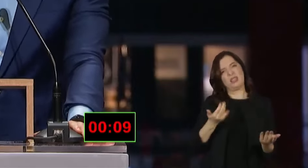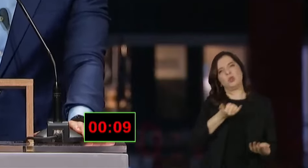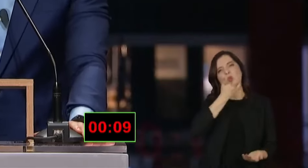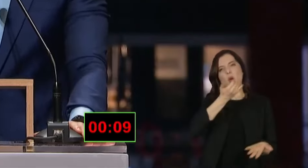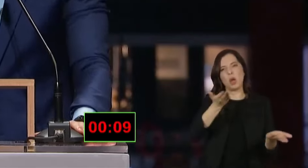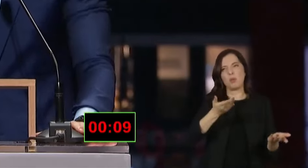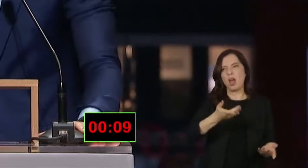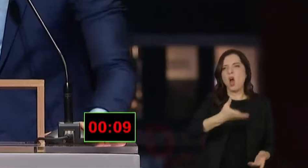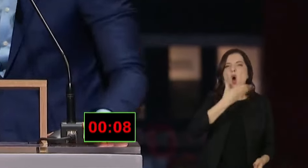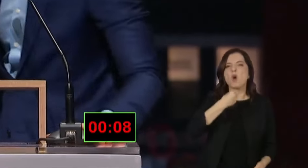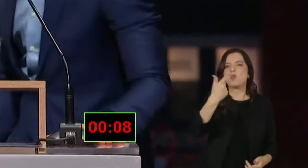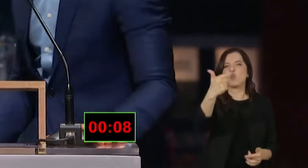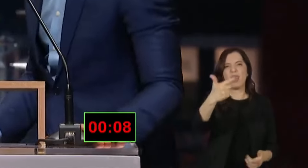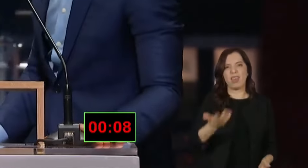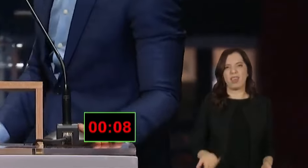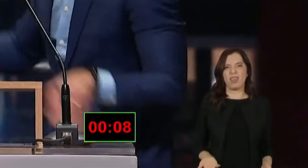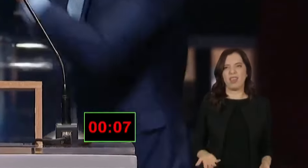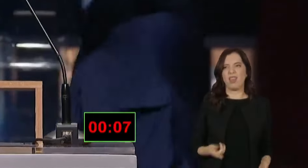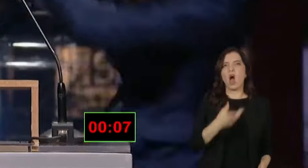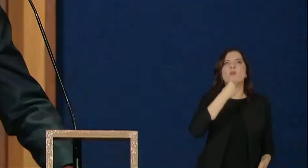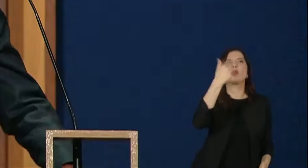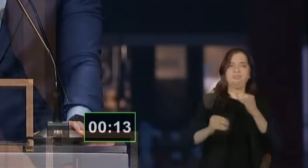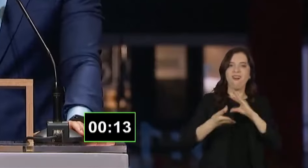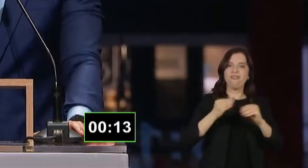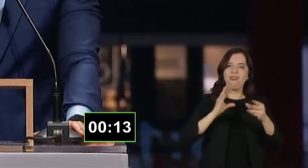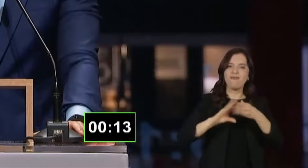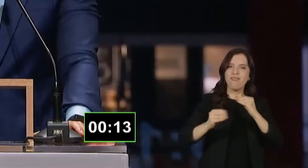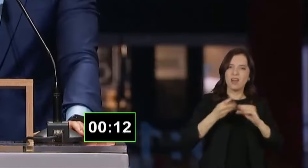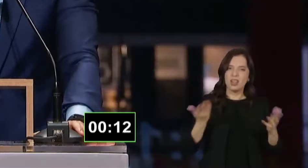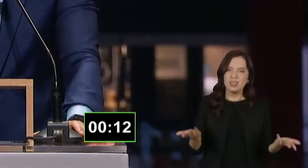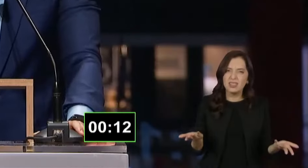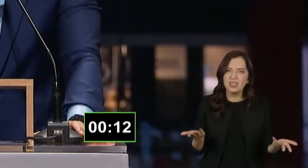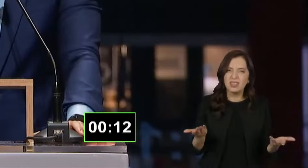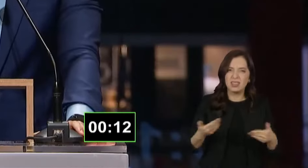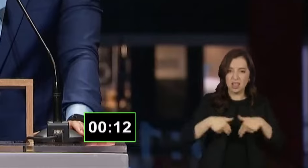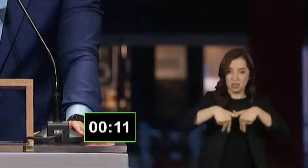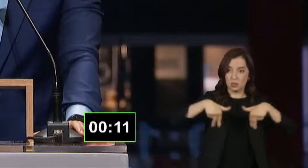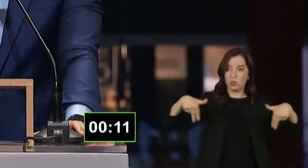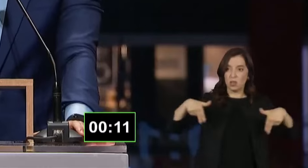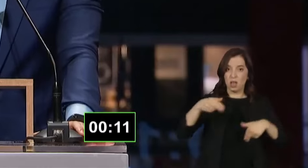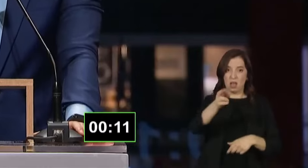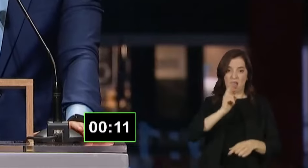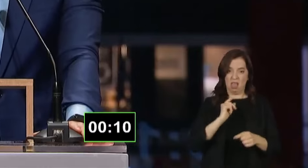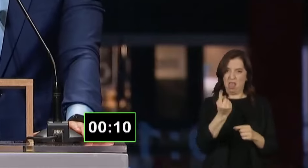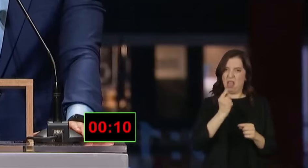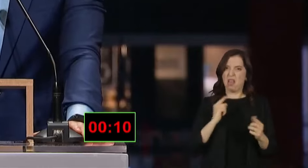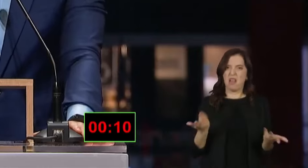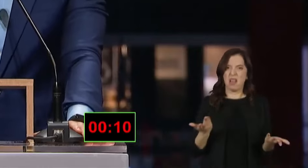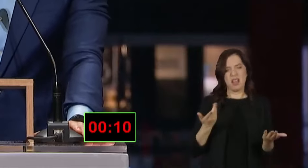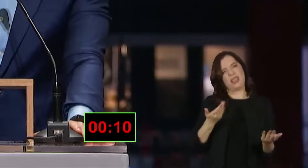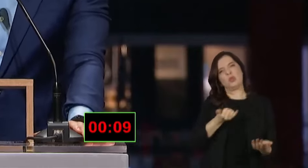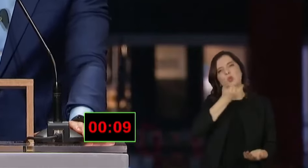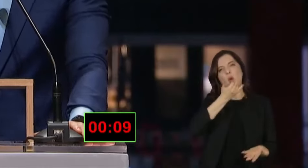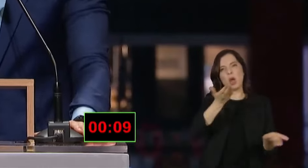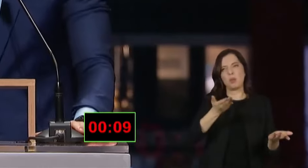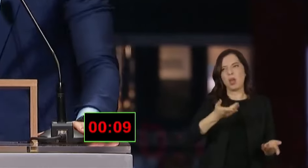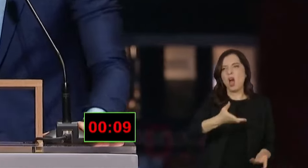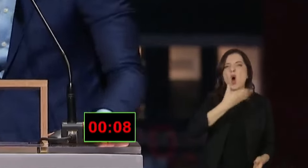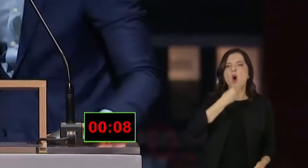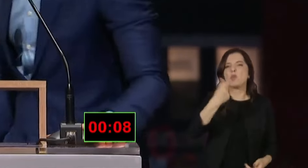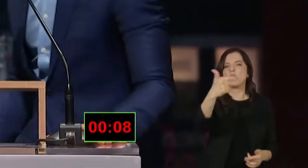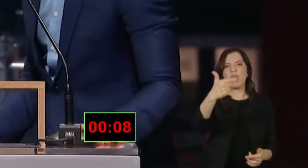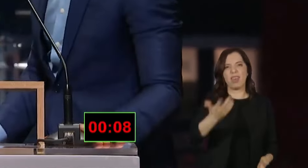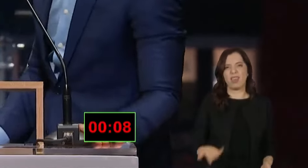Atena, no influencer Pablo Marçal, em pleno debate da TV Cultura no domingo, dia 15, é uma forte candidata a